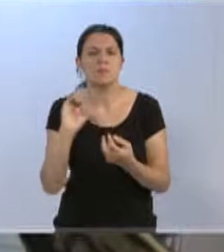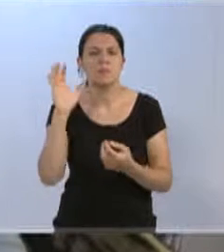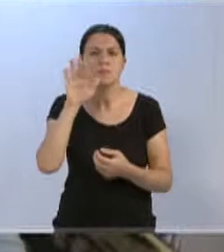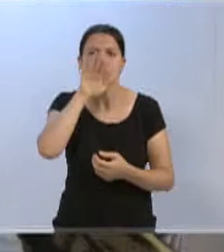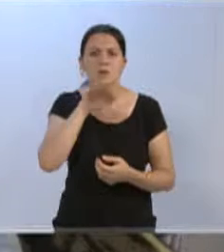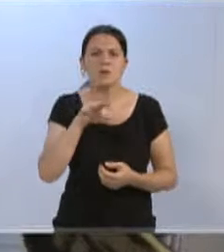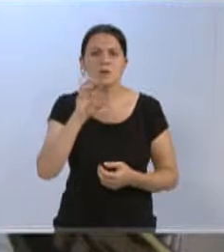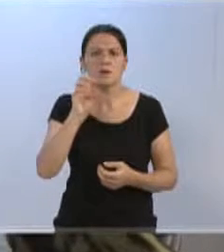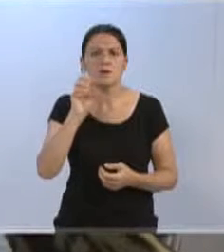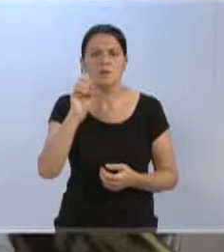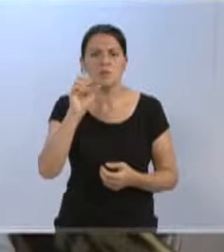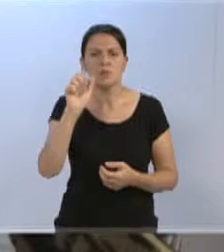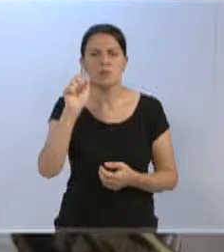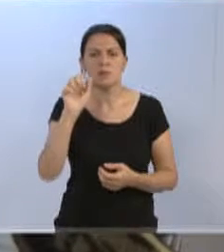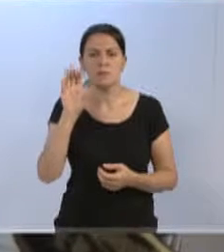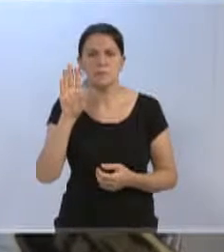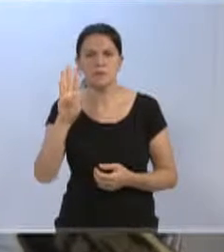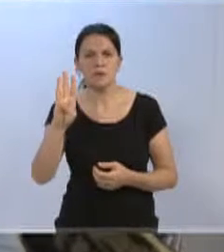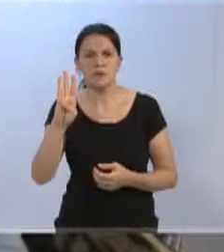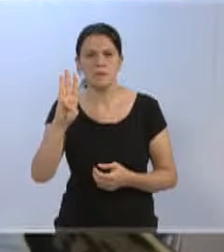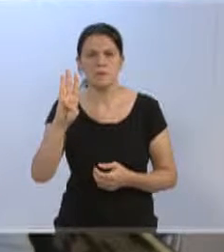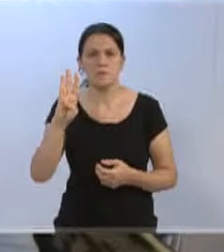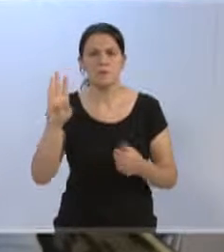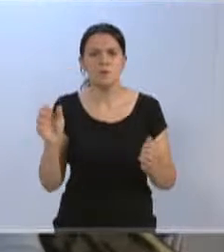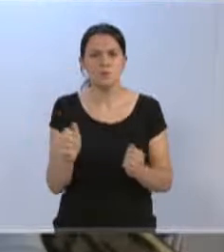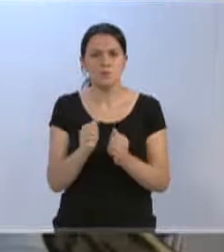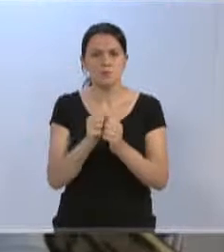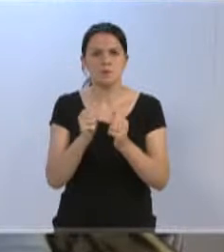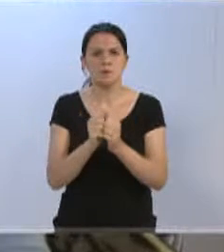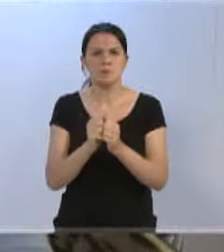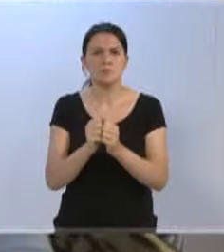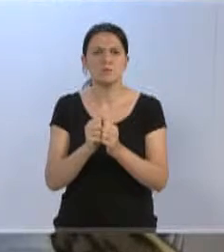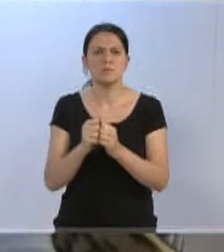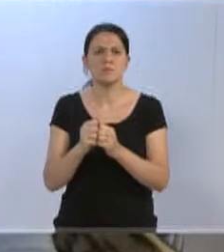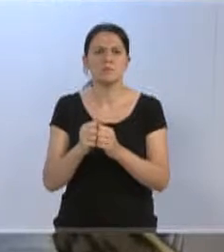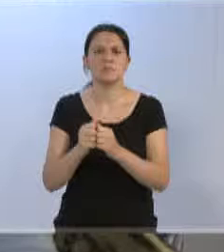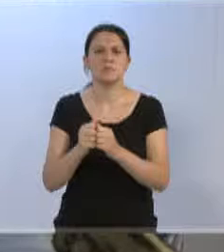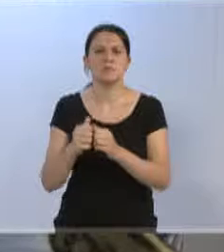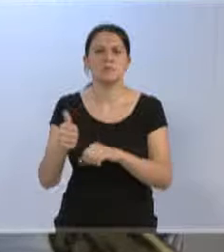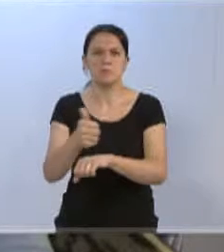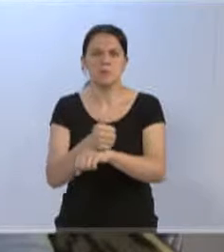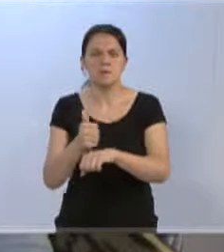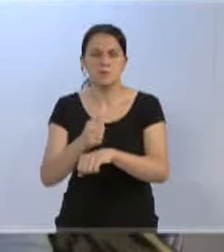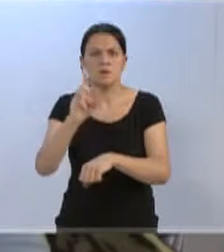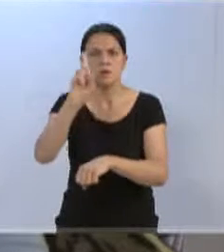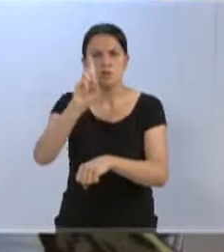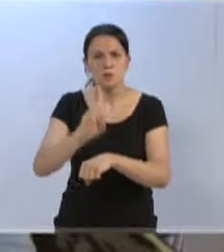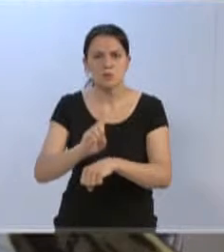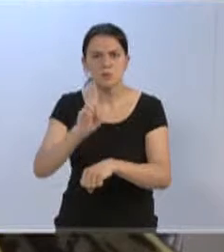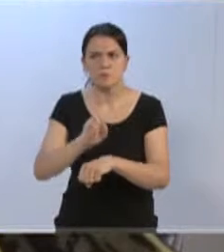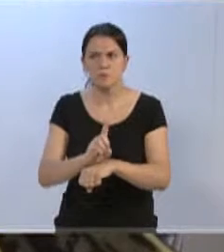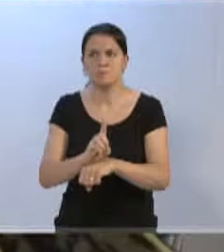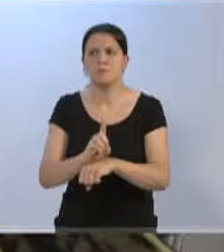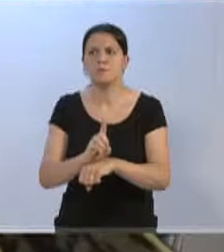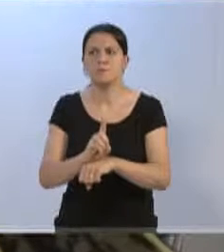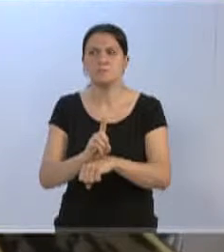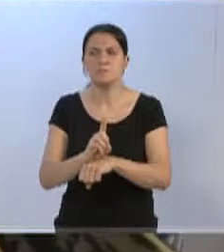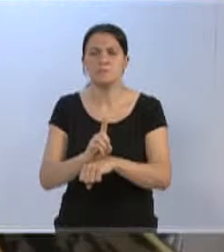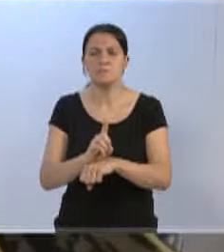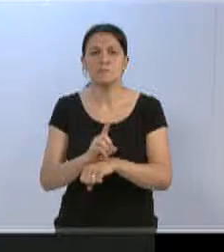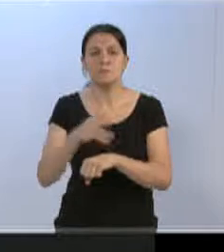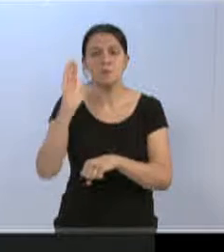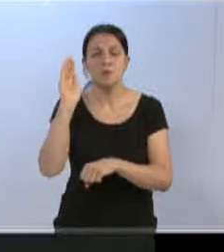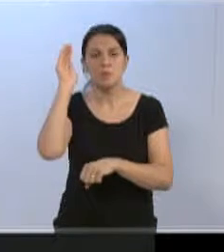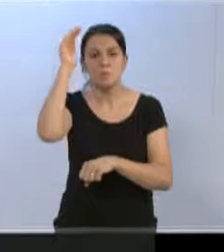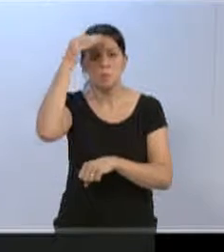OAB, aqui de Blumenau, na presença dos profissionais da educação, diretores, e o prefeito Mário acabou